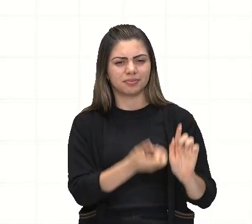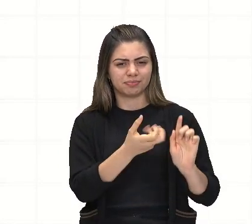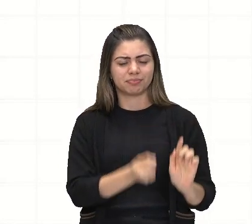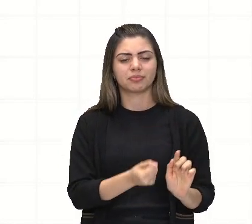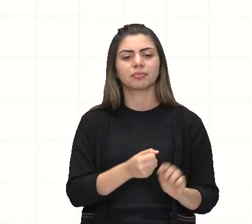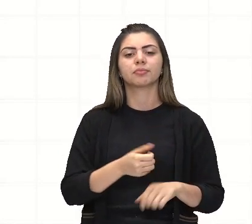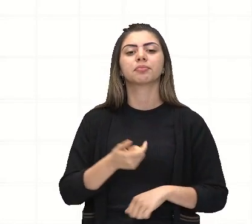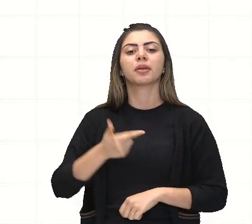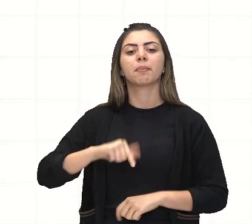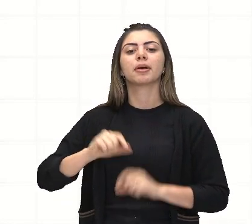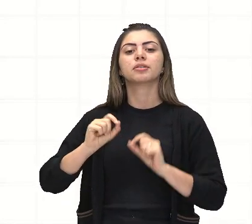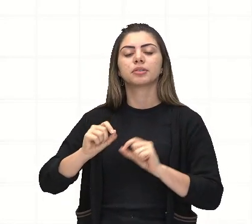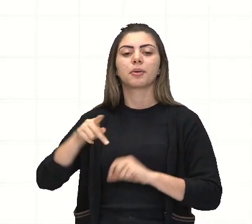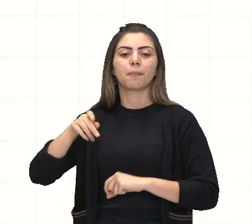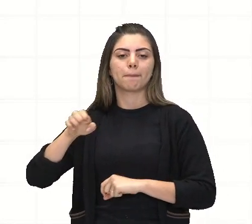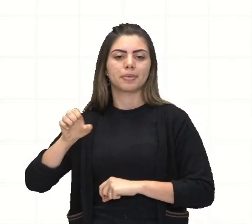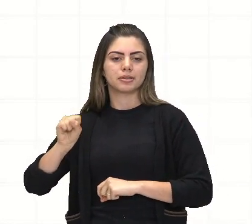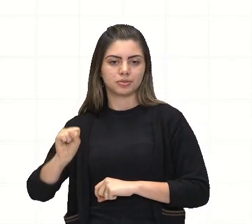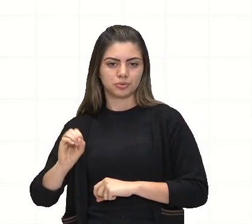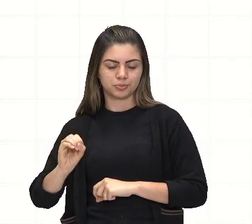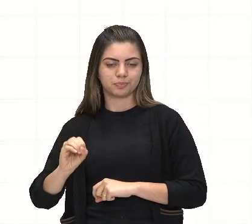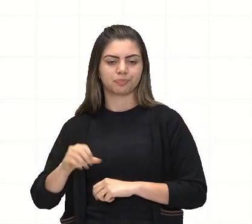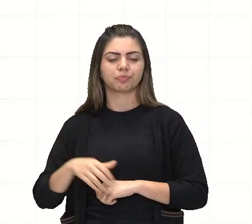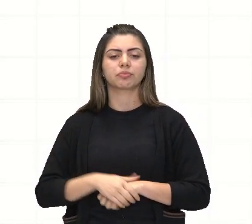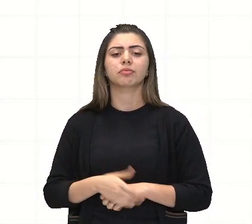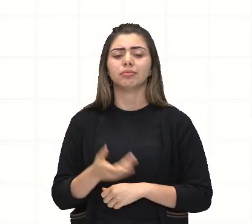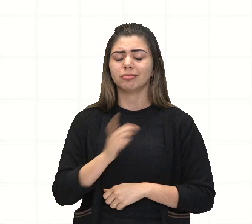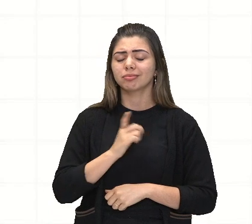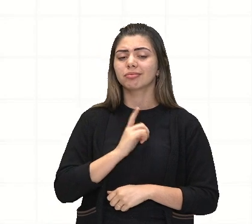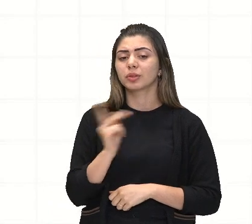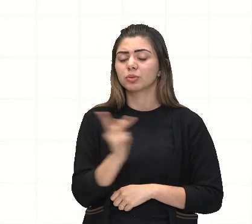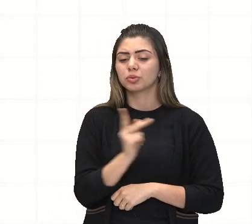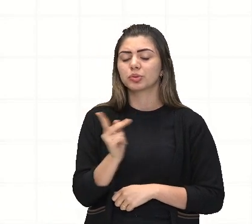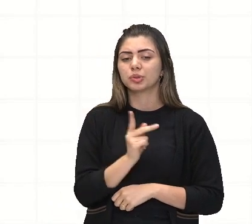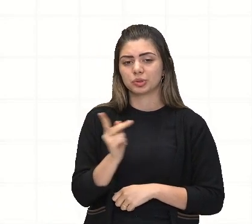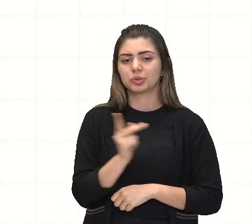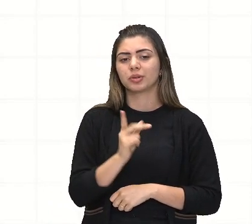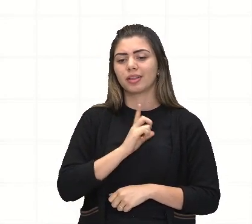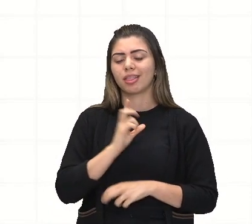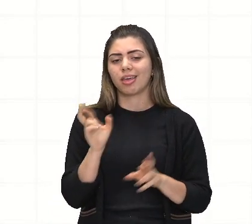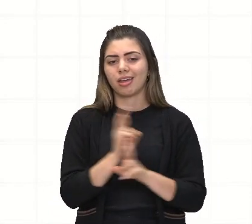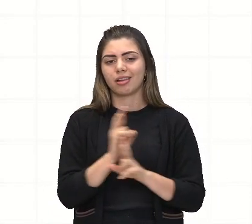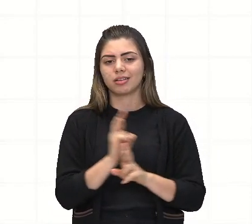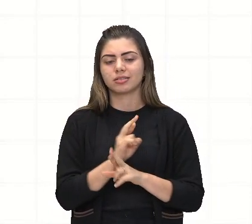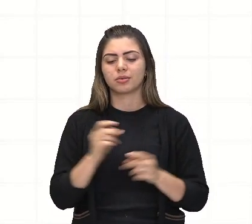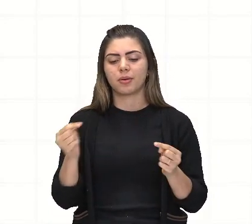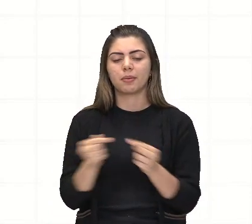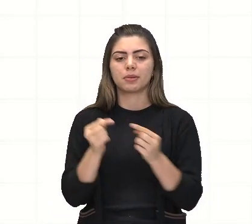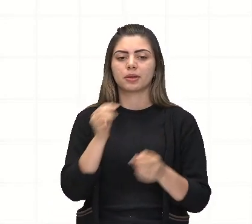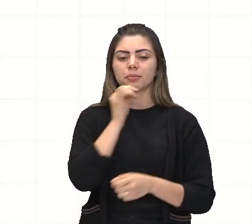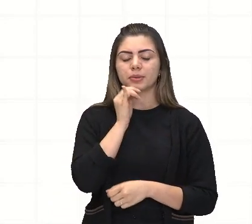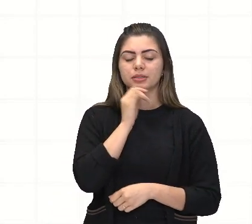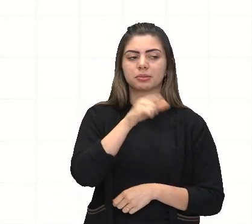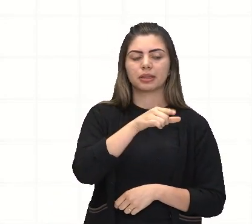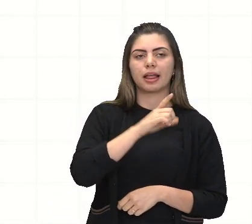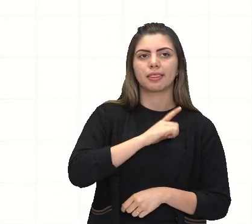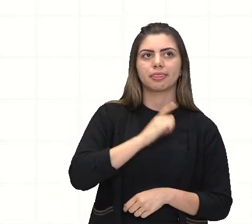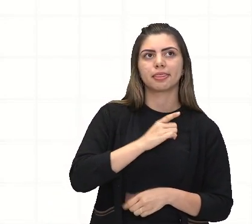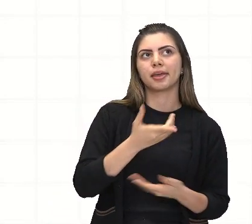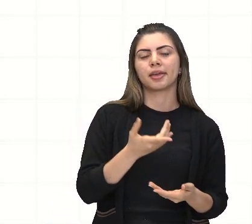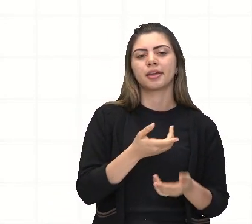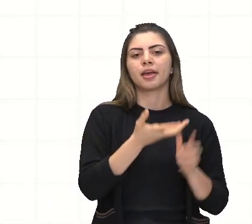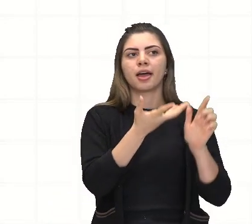estão interrelacionadas, beleza? Então, se eu tenho uma determinada gravidade e um